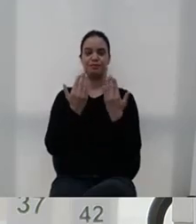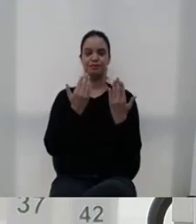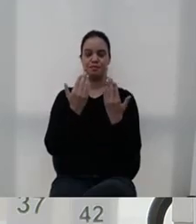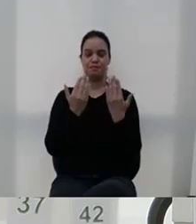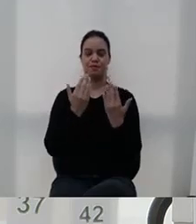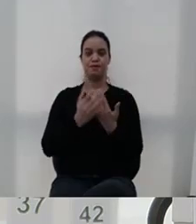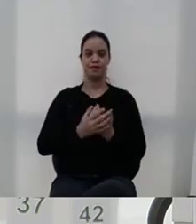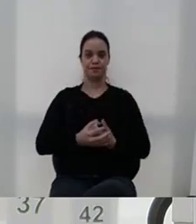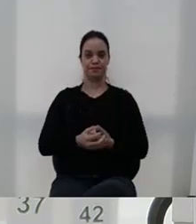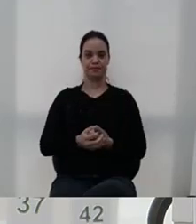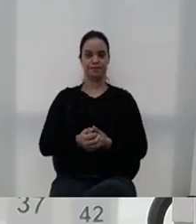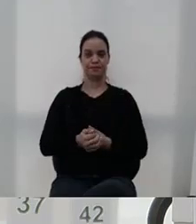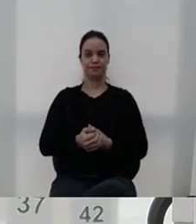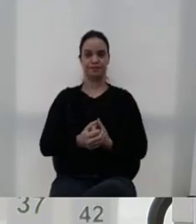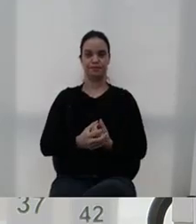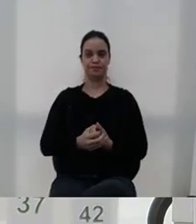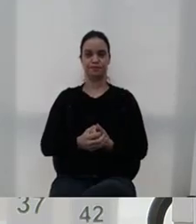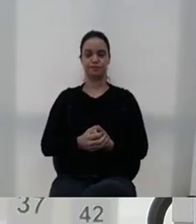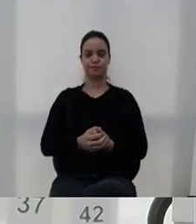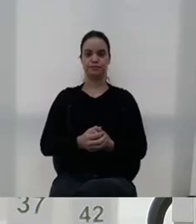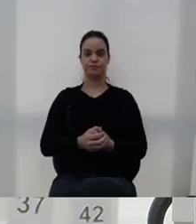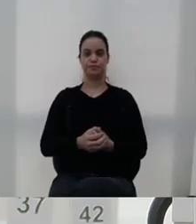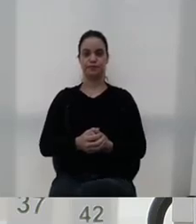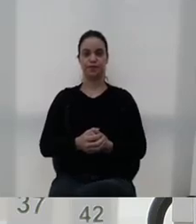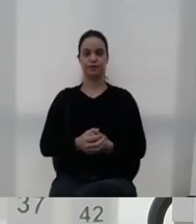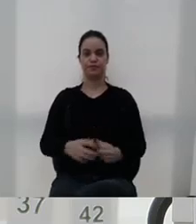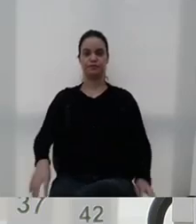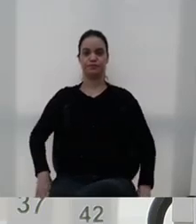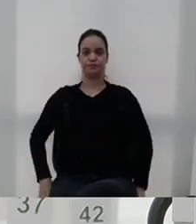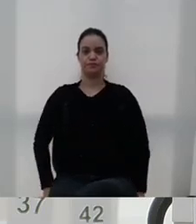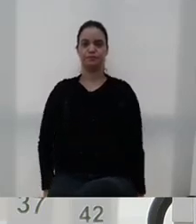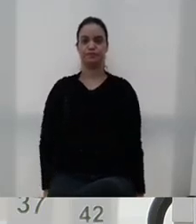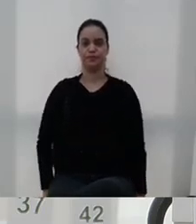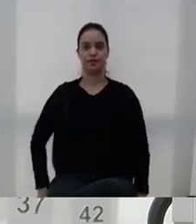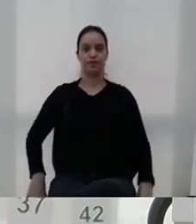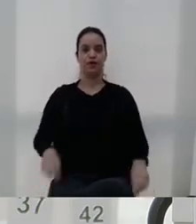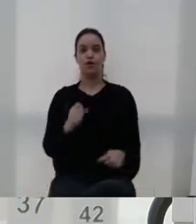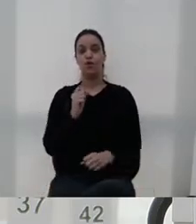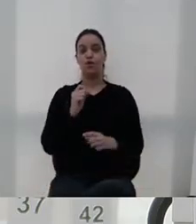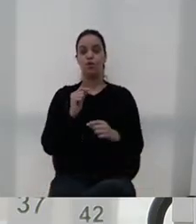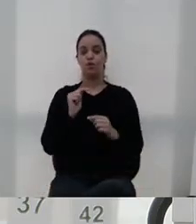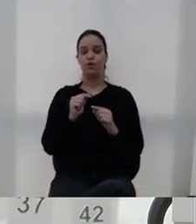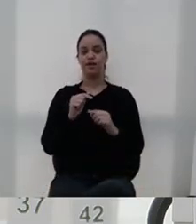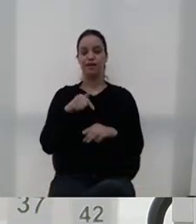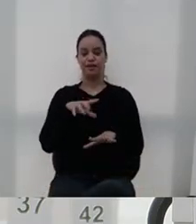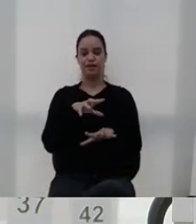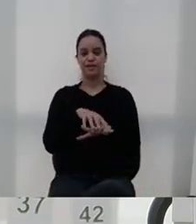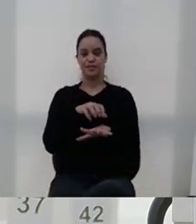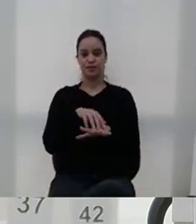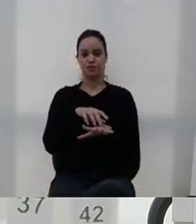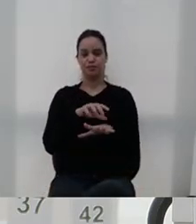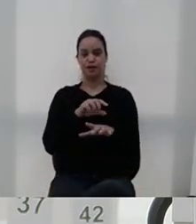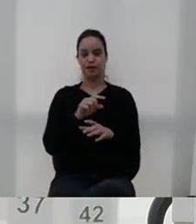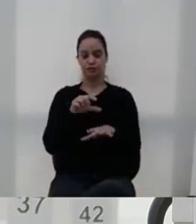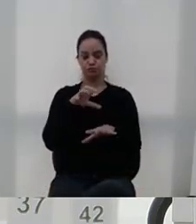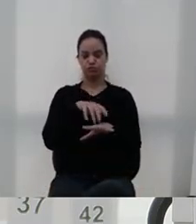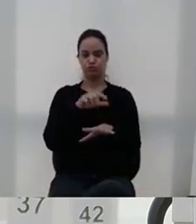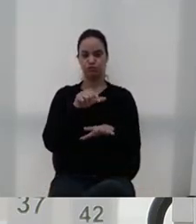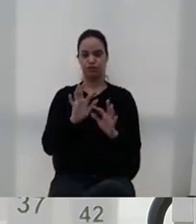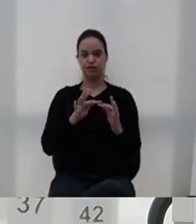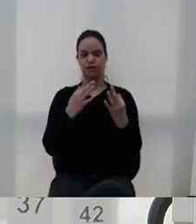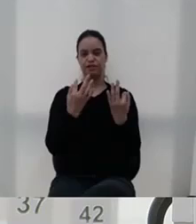encaminhados pela primeira subdefensoria. O que a unidade Santo Amaro, a unidade família, vem fazendo para